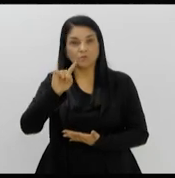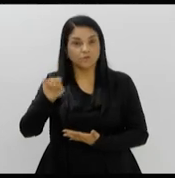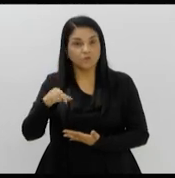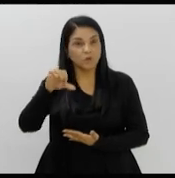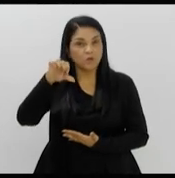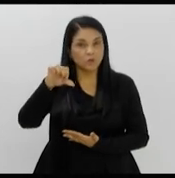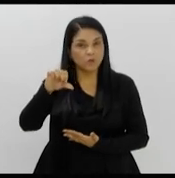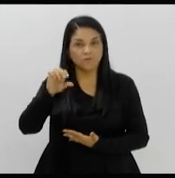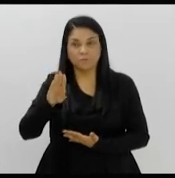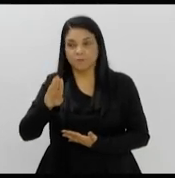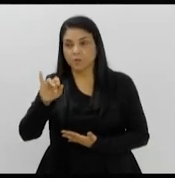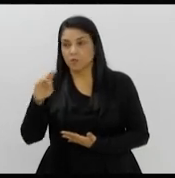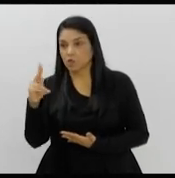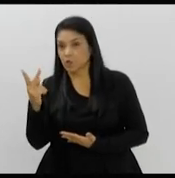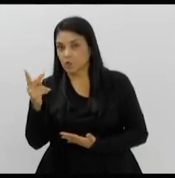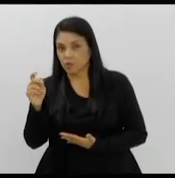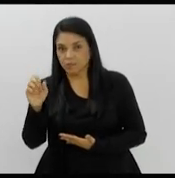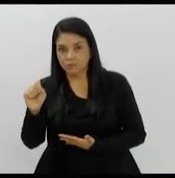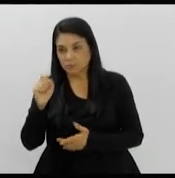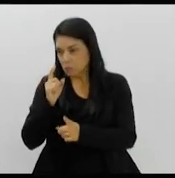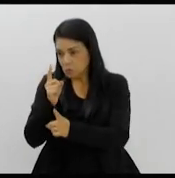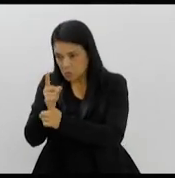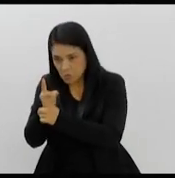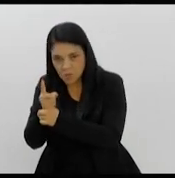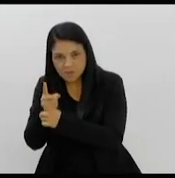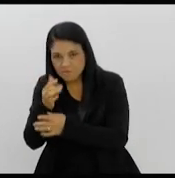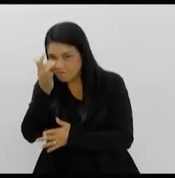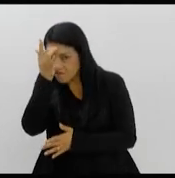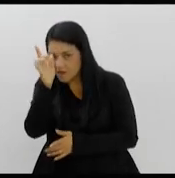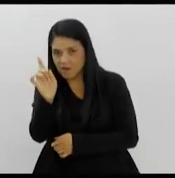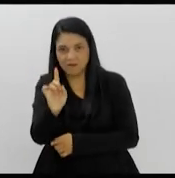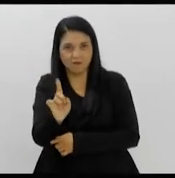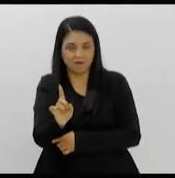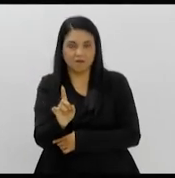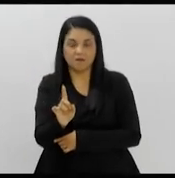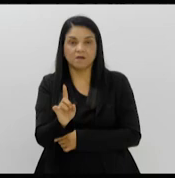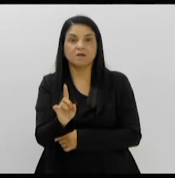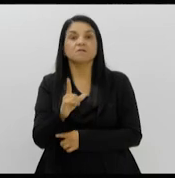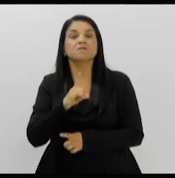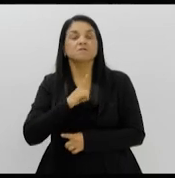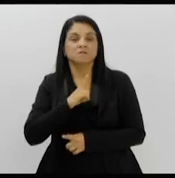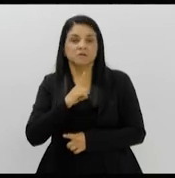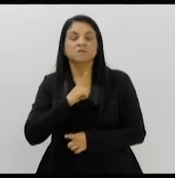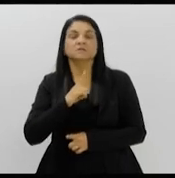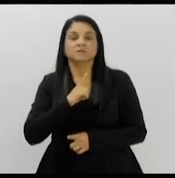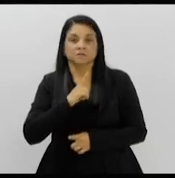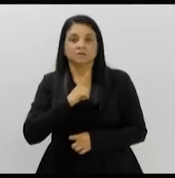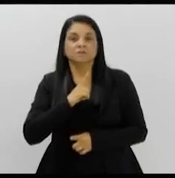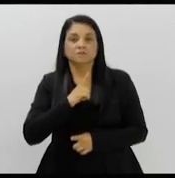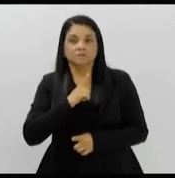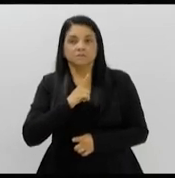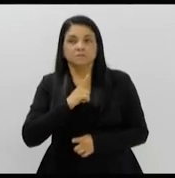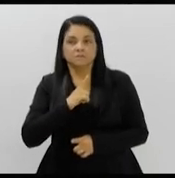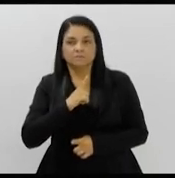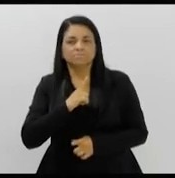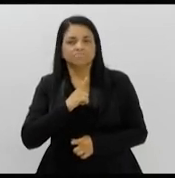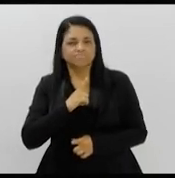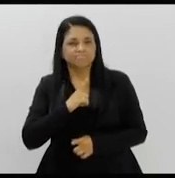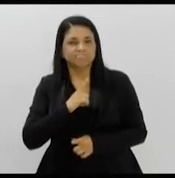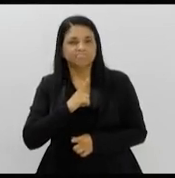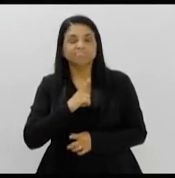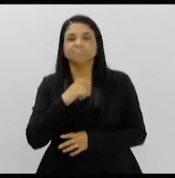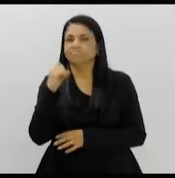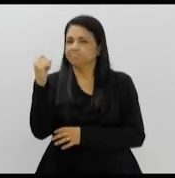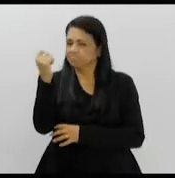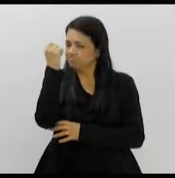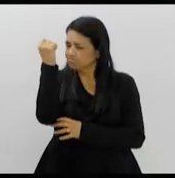bilhões não se acha nas esquinas Mas tem uma coisa mais grave